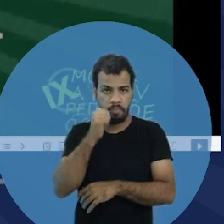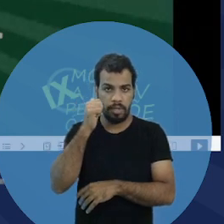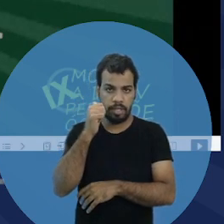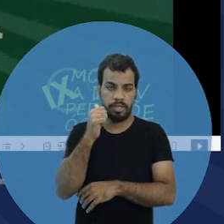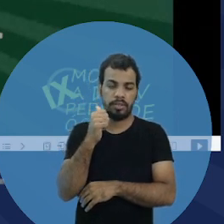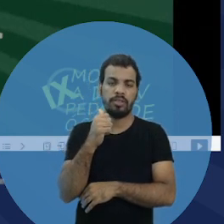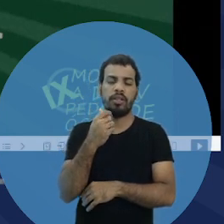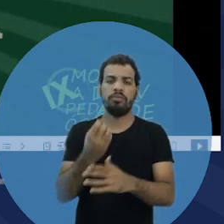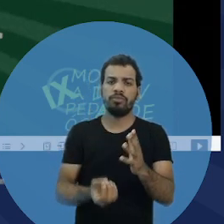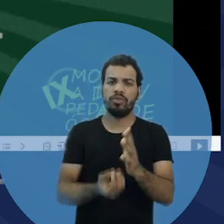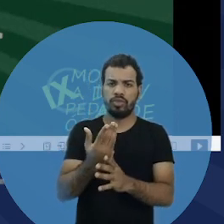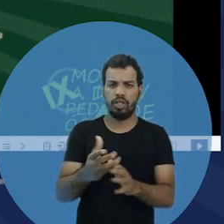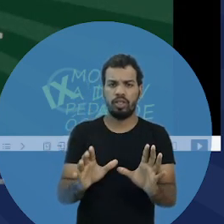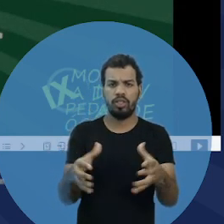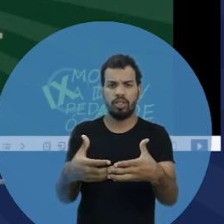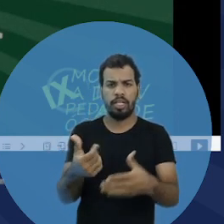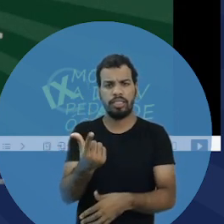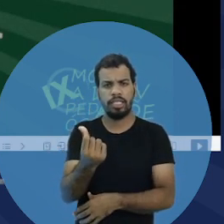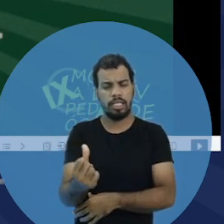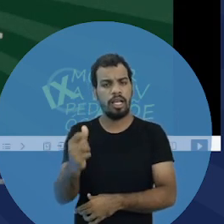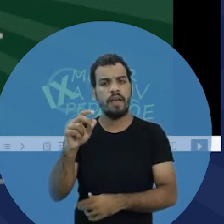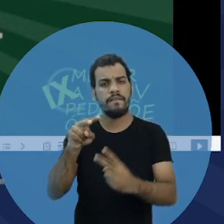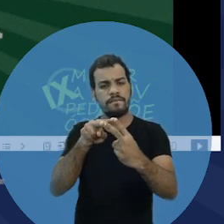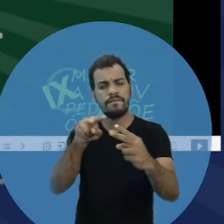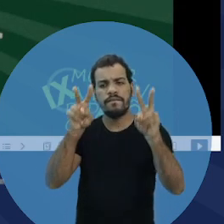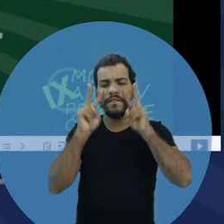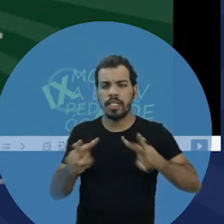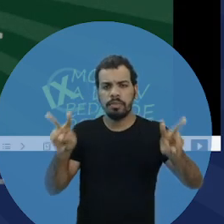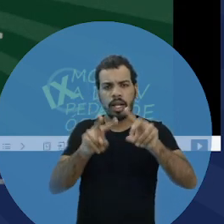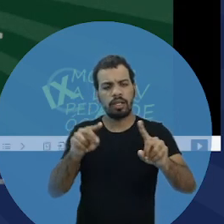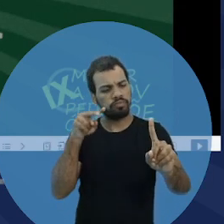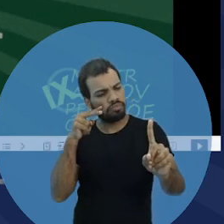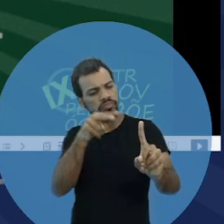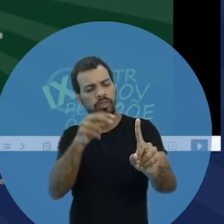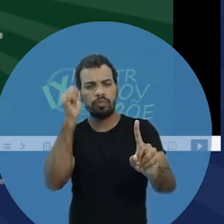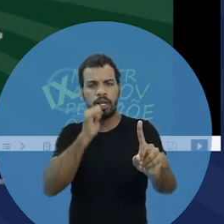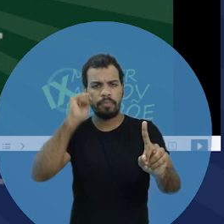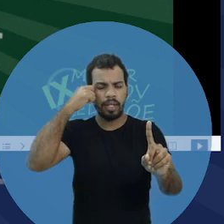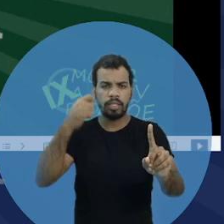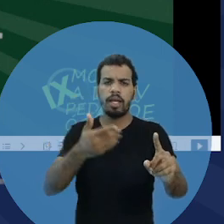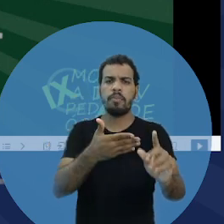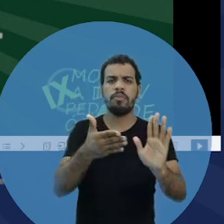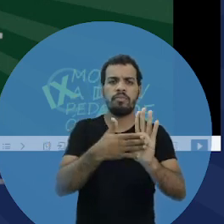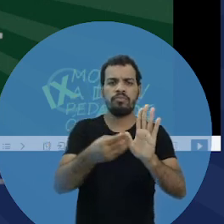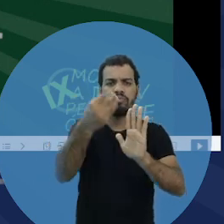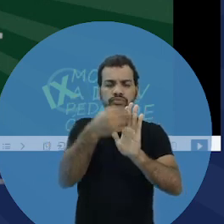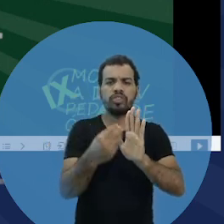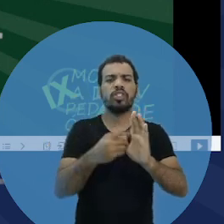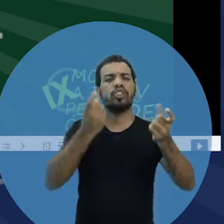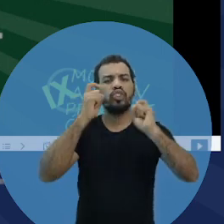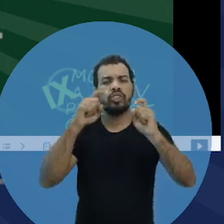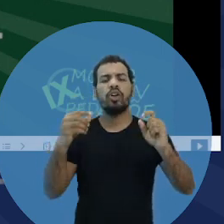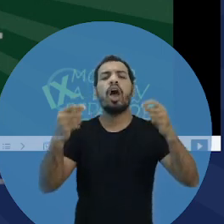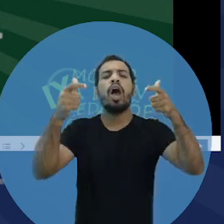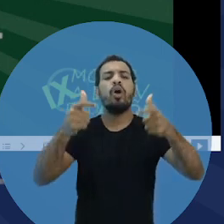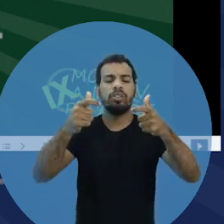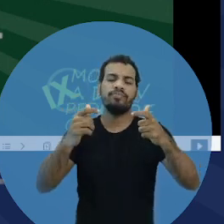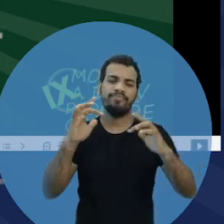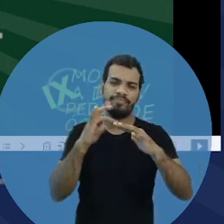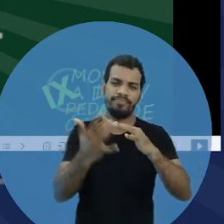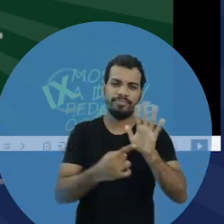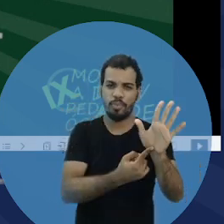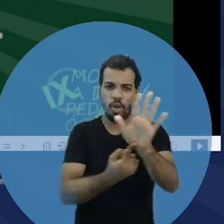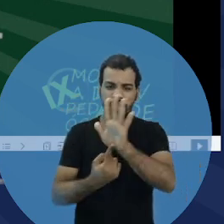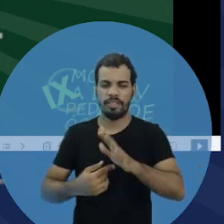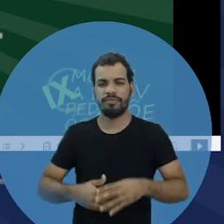pela visibilidade das mulheres pretas e suas pautas de discussão, utilizando as redes sociais. Então, os recursos que nós tínhamos,